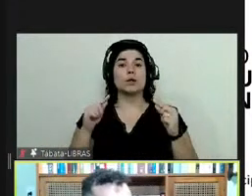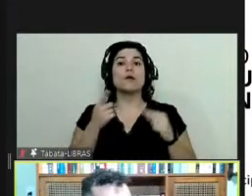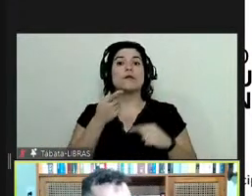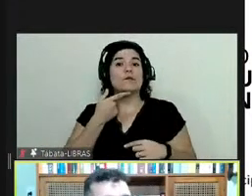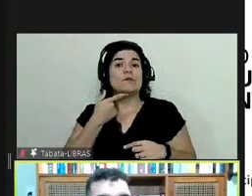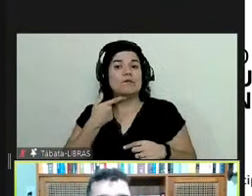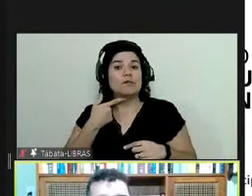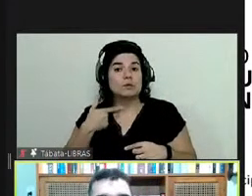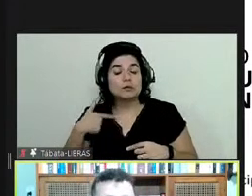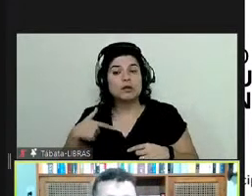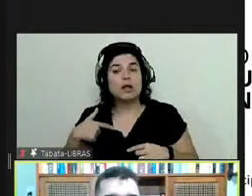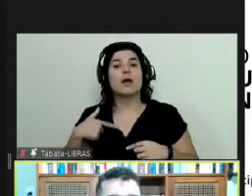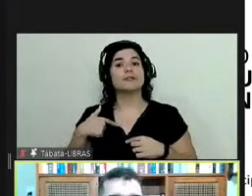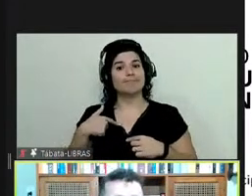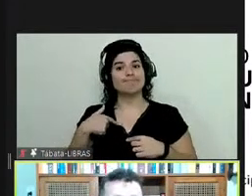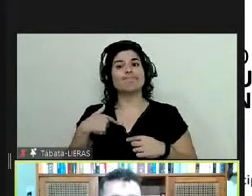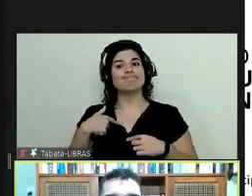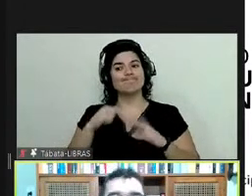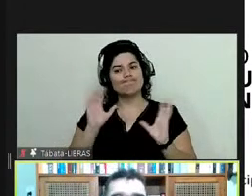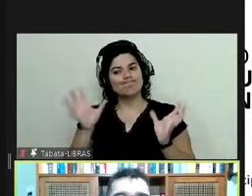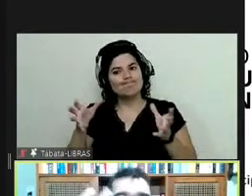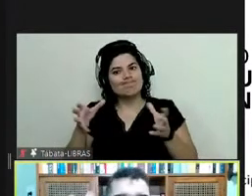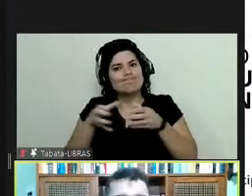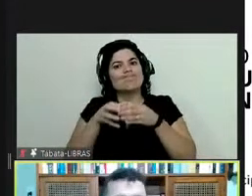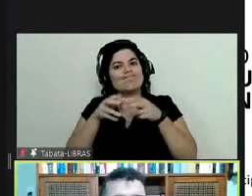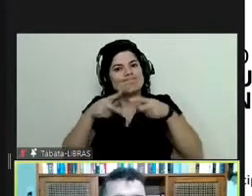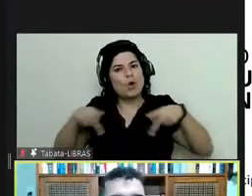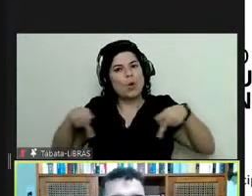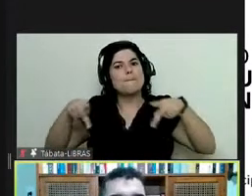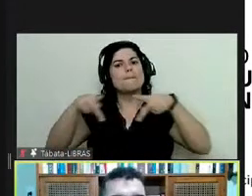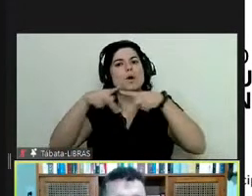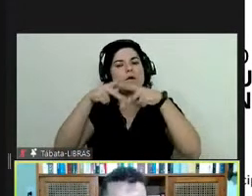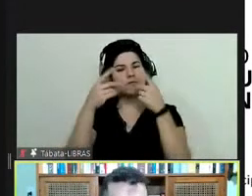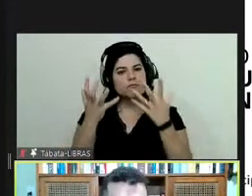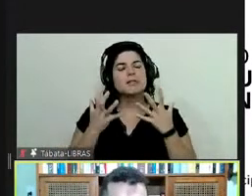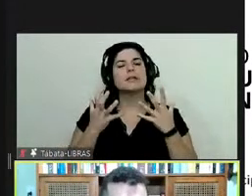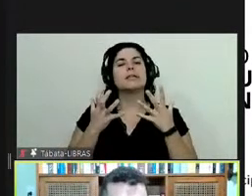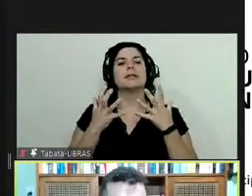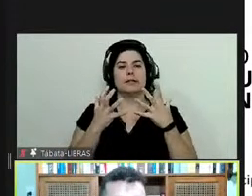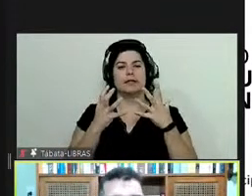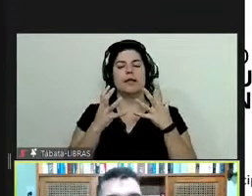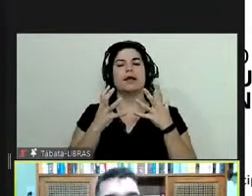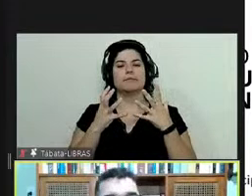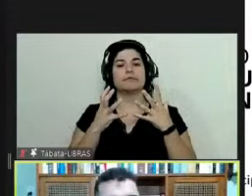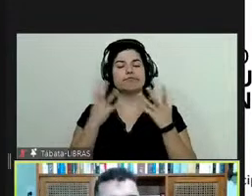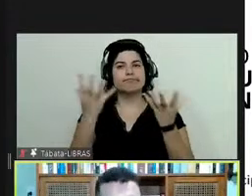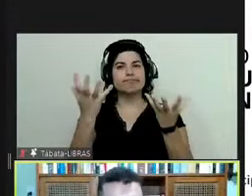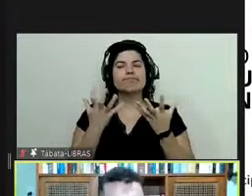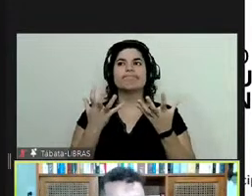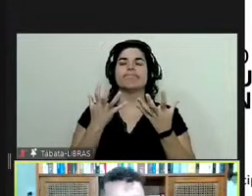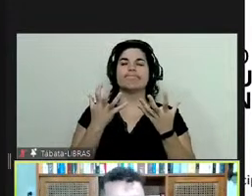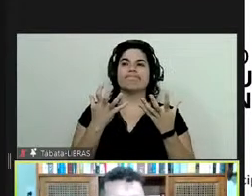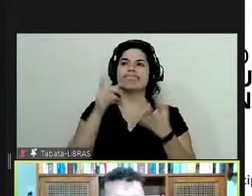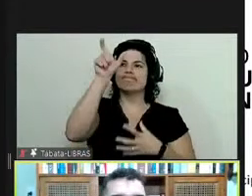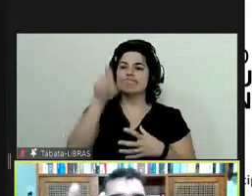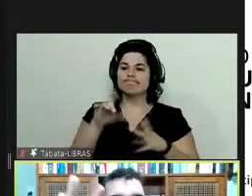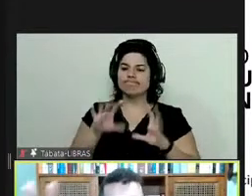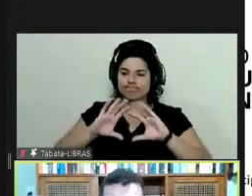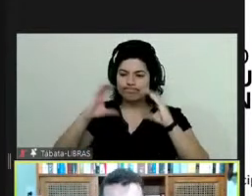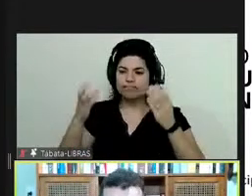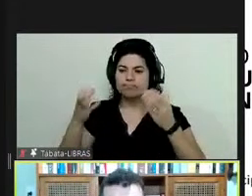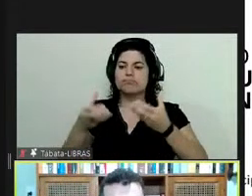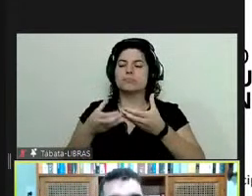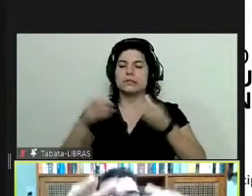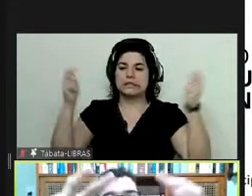desejo vamos dizer assim Genuíno de um Povo Inteiro uma instituição que inspire os seus valores inteiro uma organização